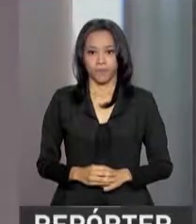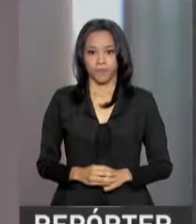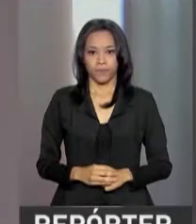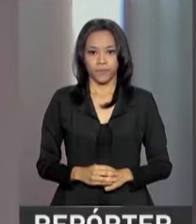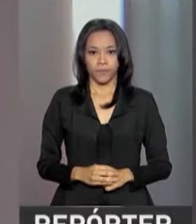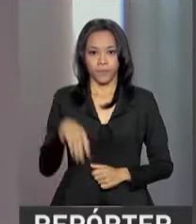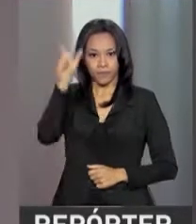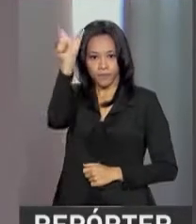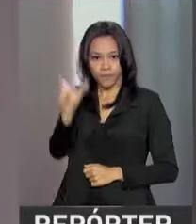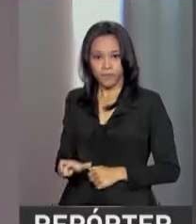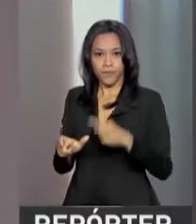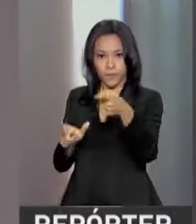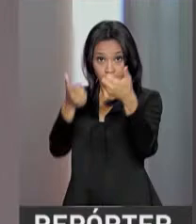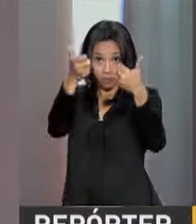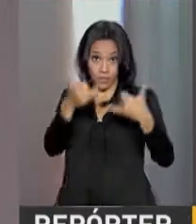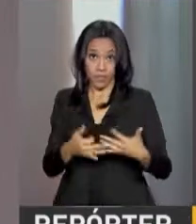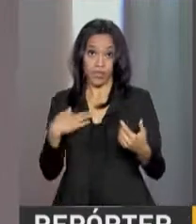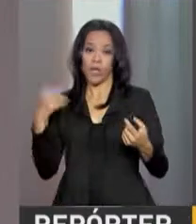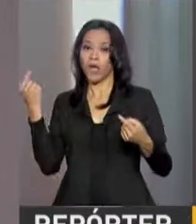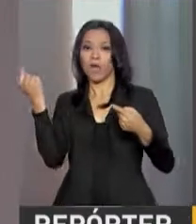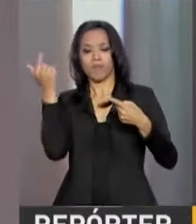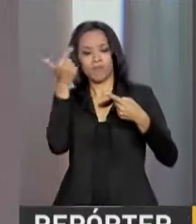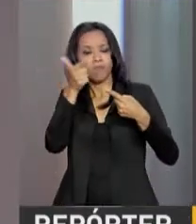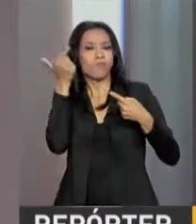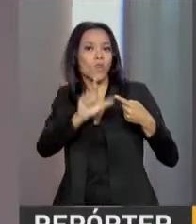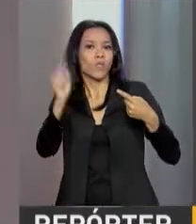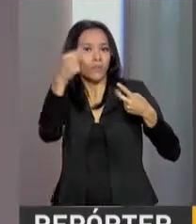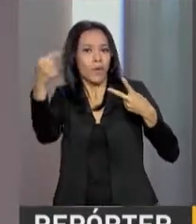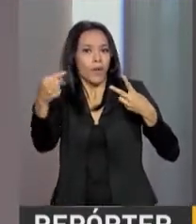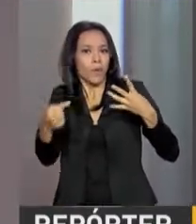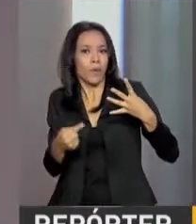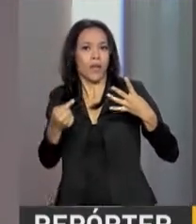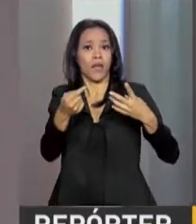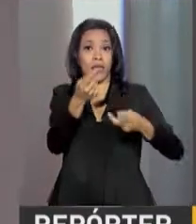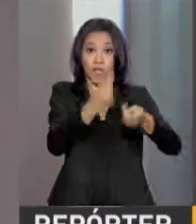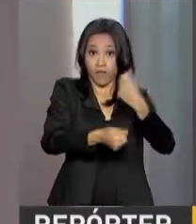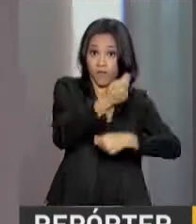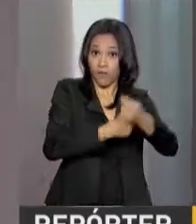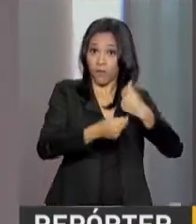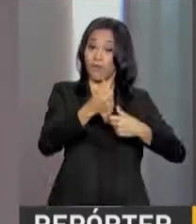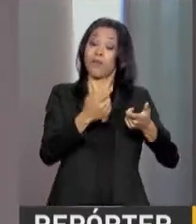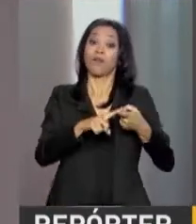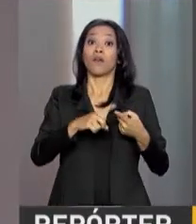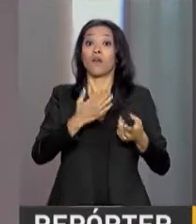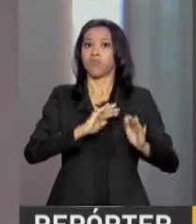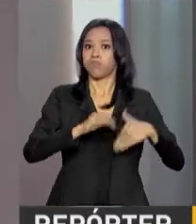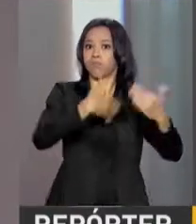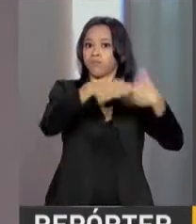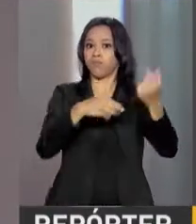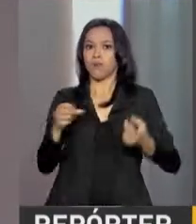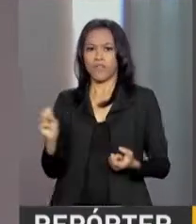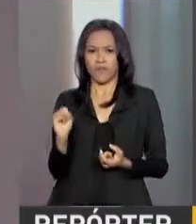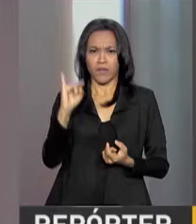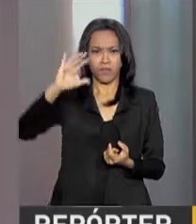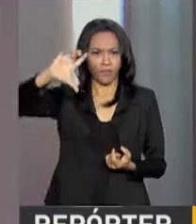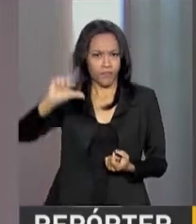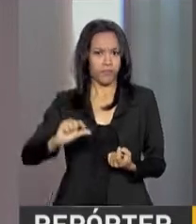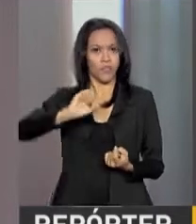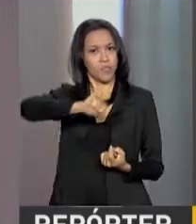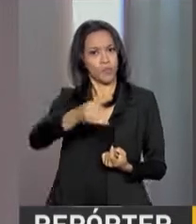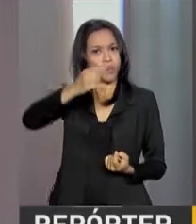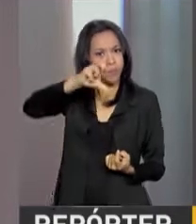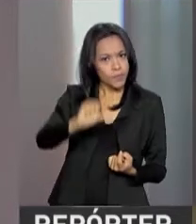As conquistas que nós tivemos, que é a inflação baixa, a economia crescendo, taxa de juros baixa, risco país